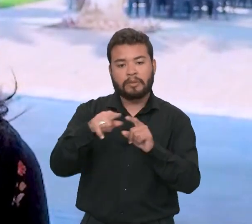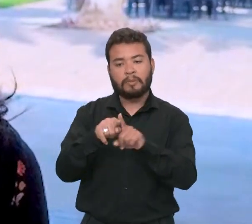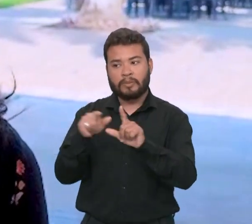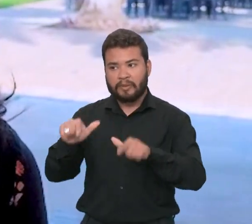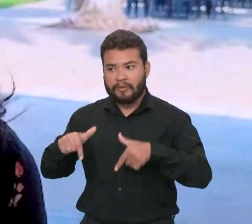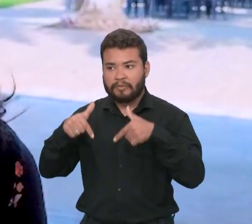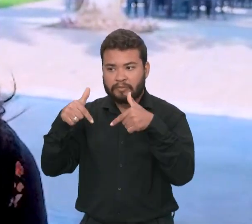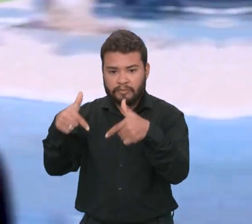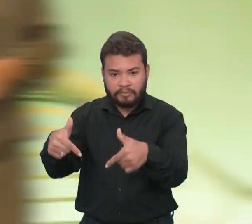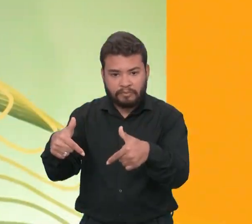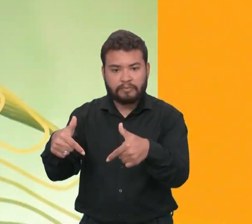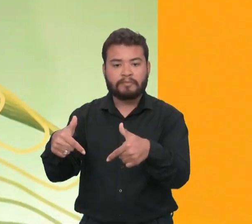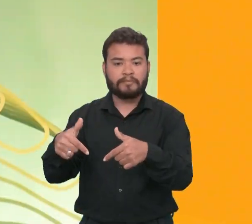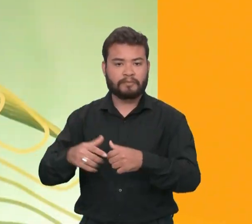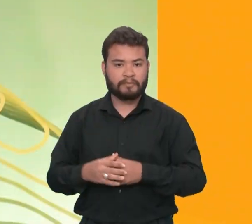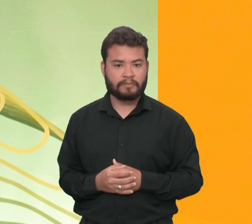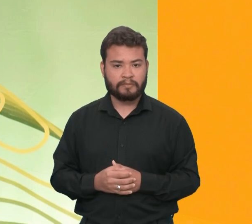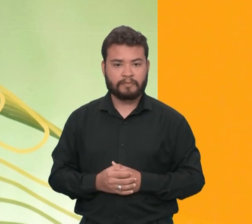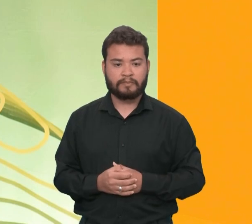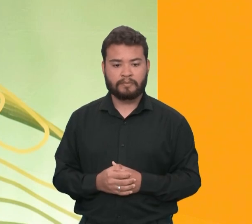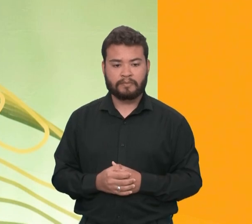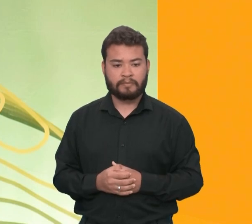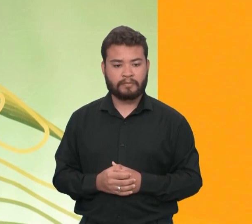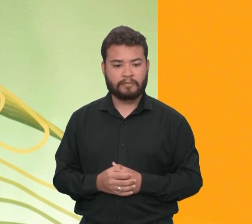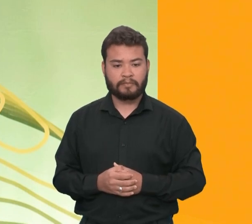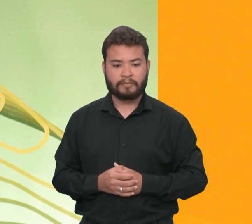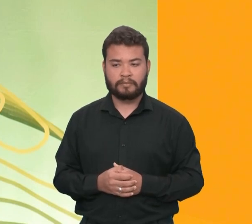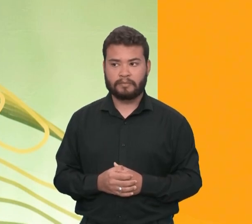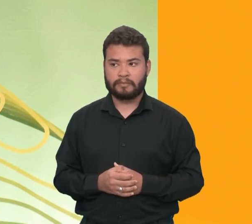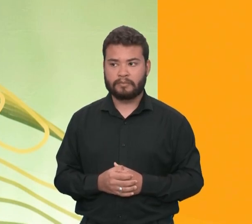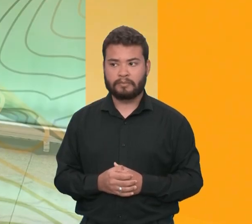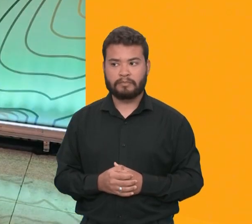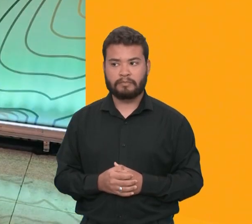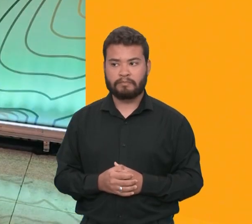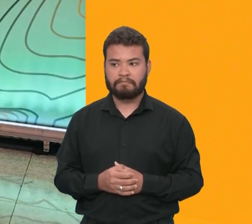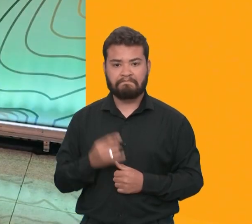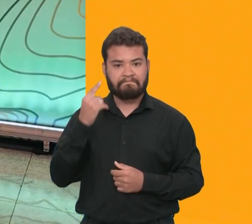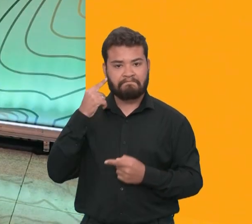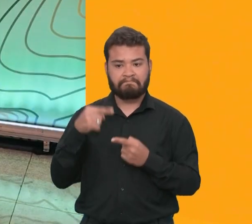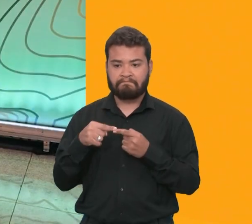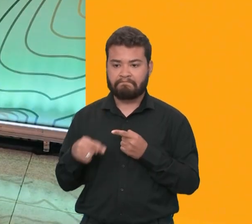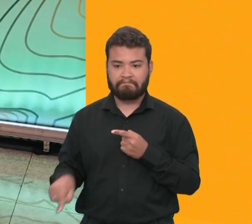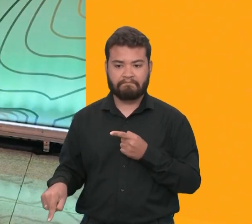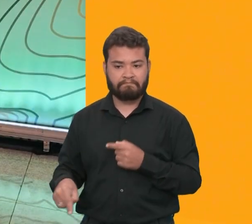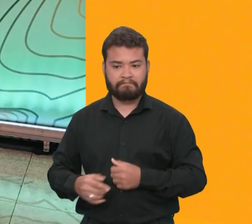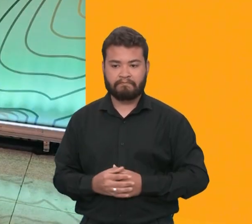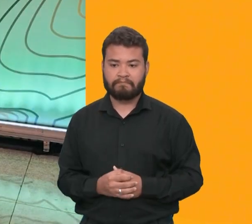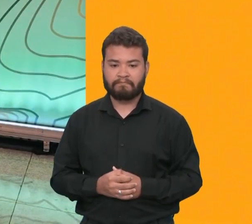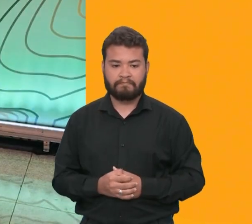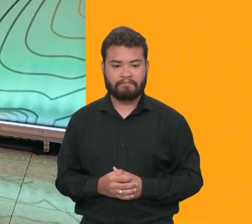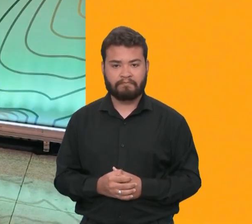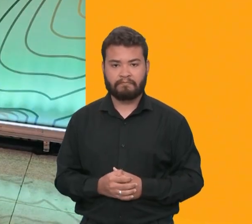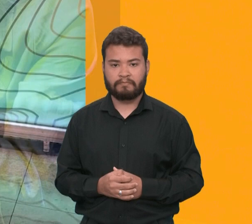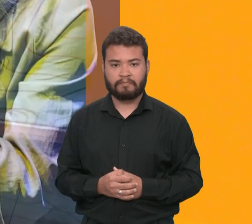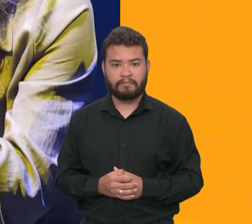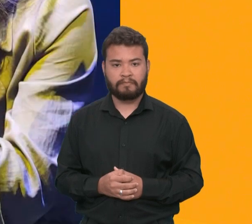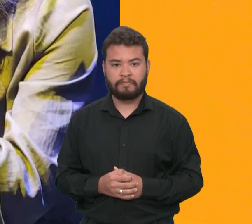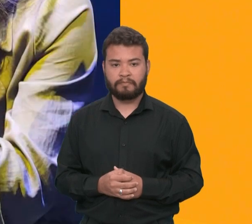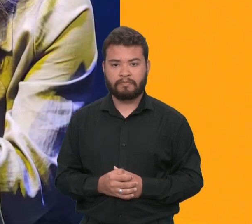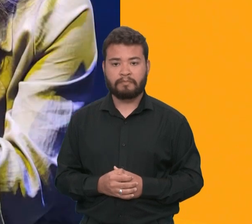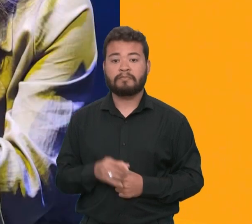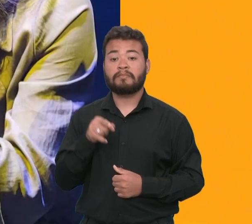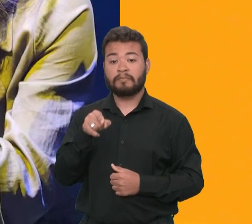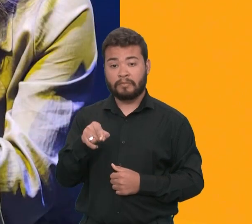extração energética e mineral. Então, é um contexto de conflito territorial importante. Então, esse